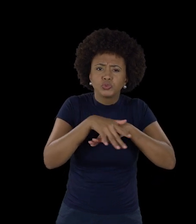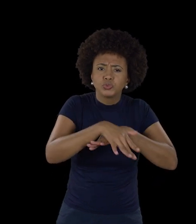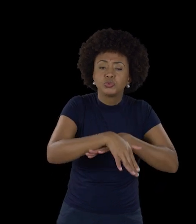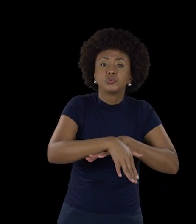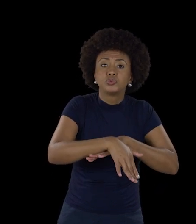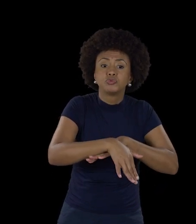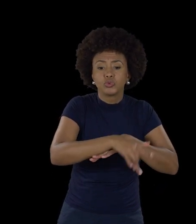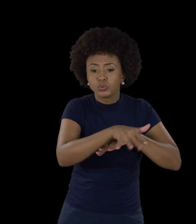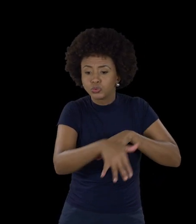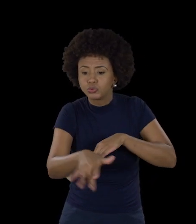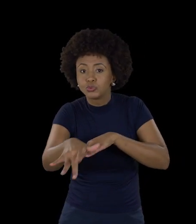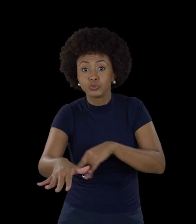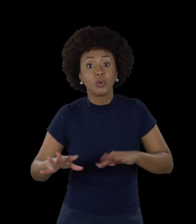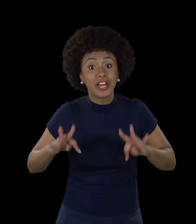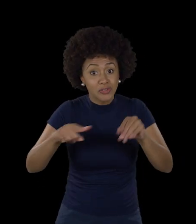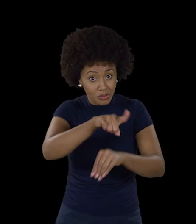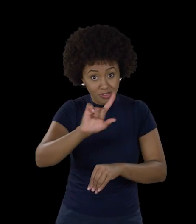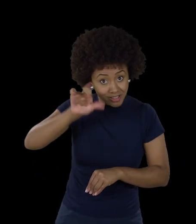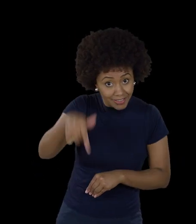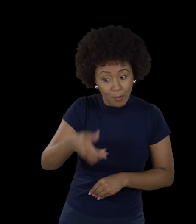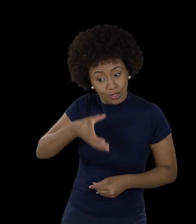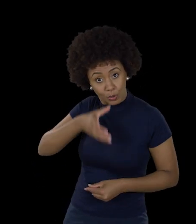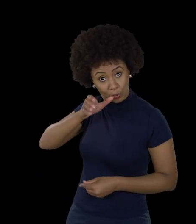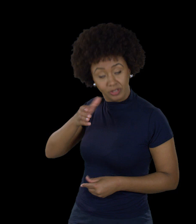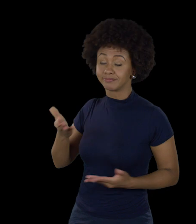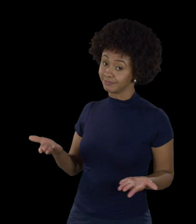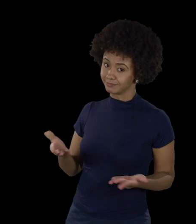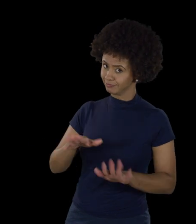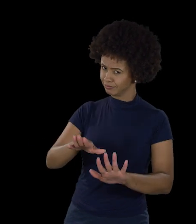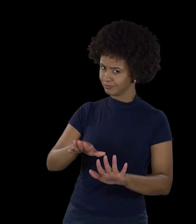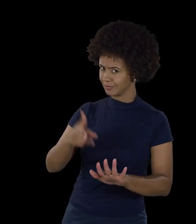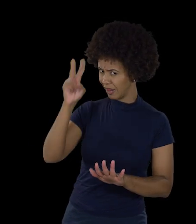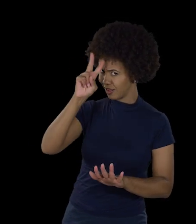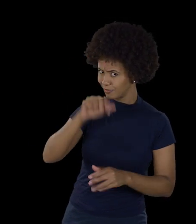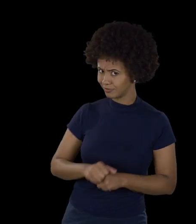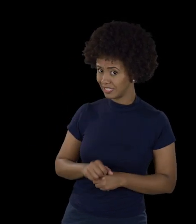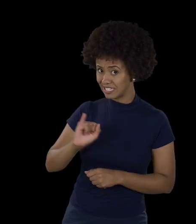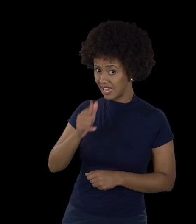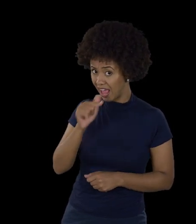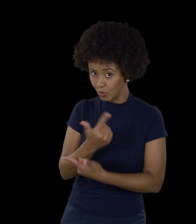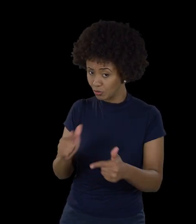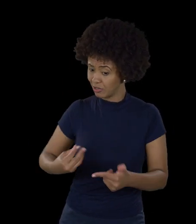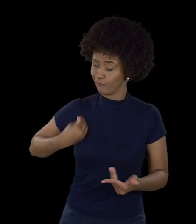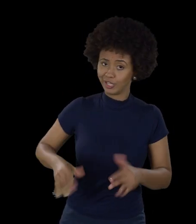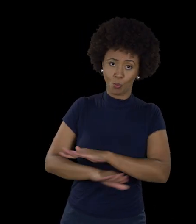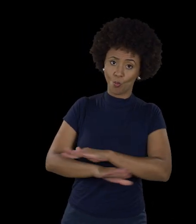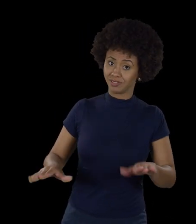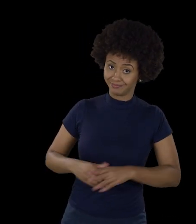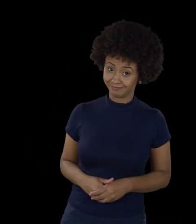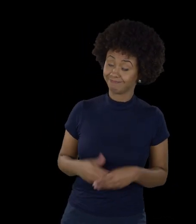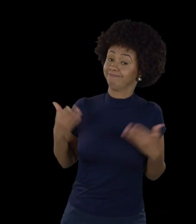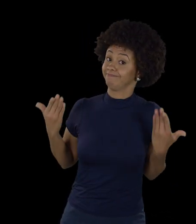chegue à casa de todos nós. Lembrando, sem água não existe vida. Outro exemplo, essas florestas